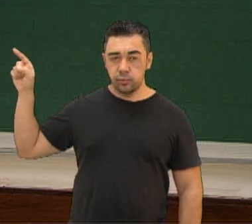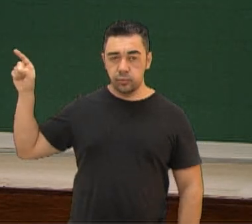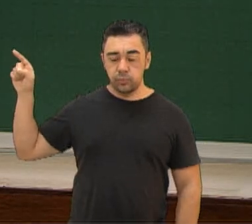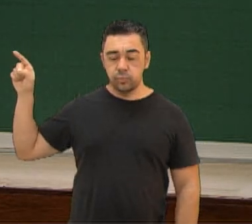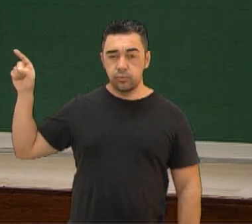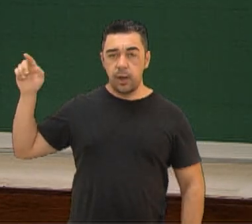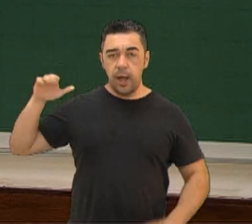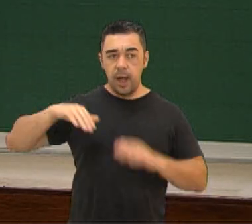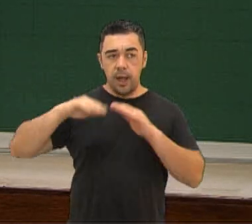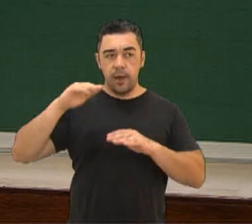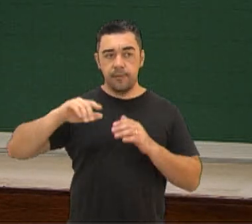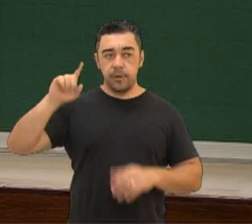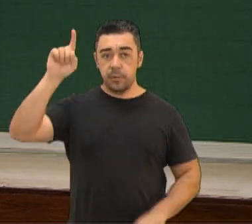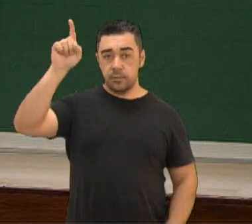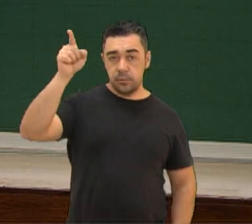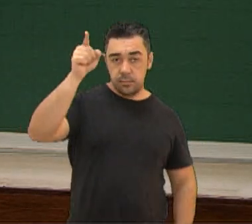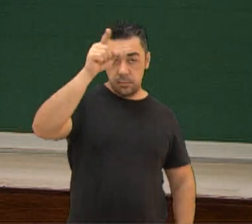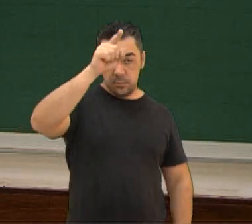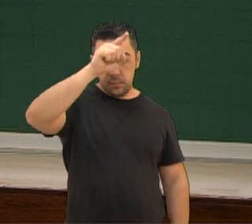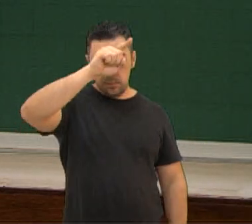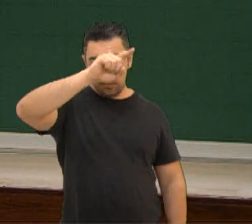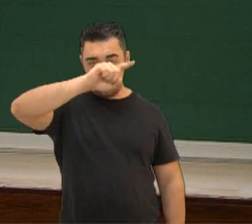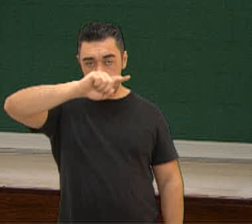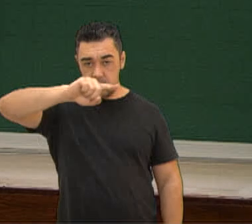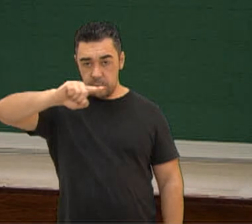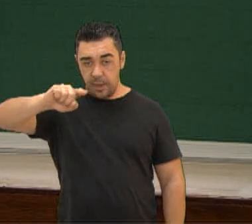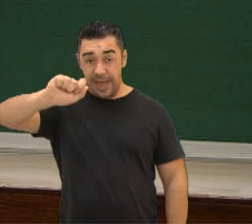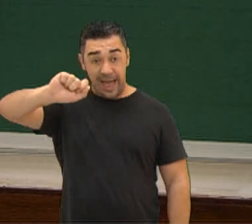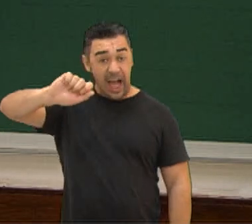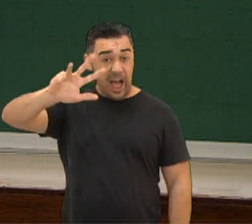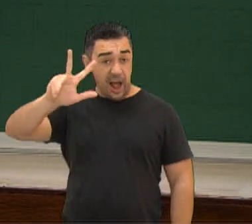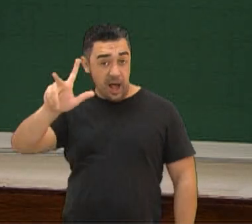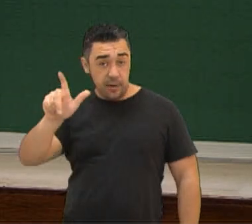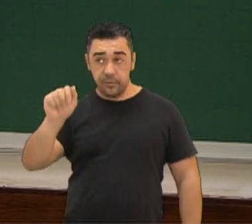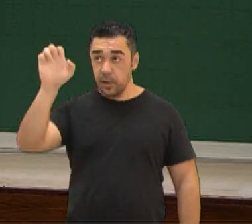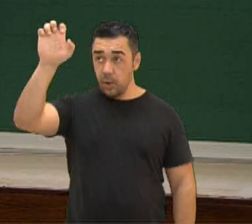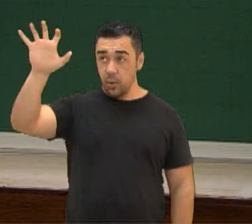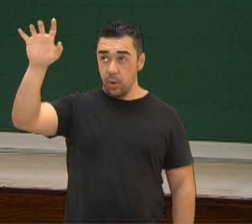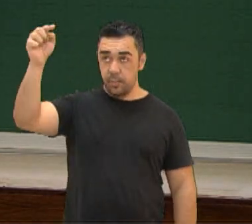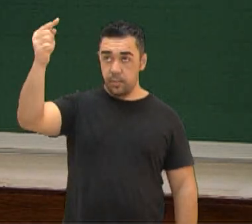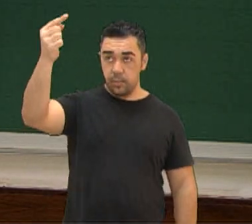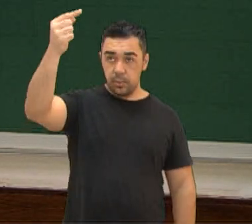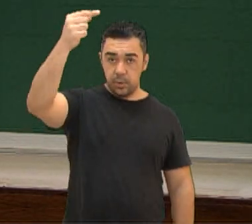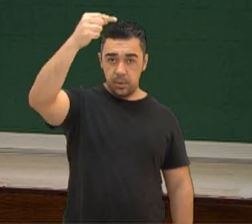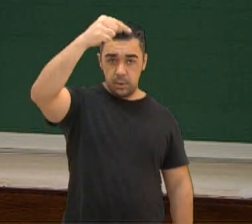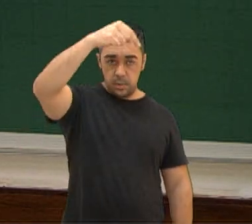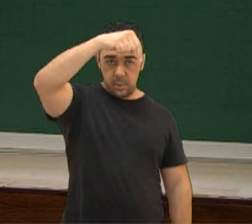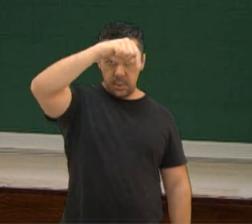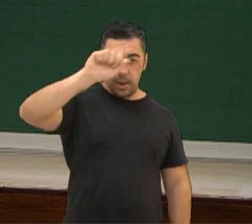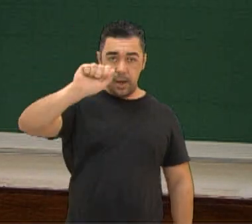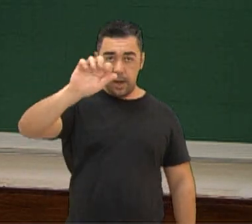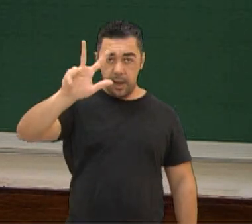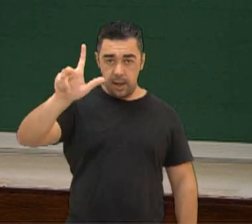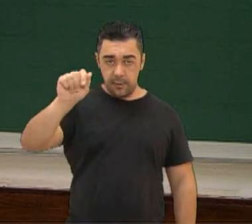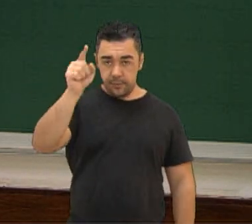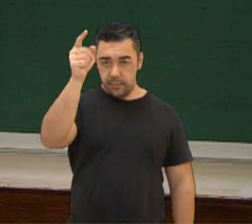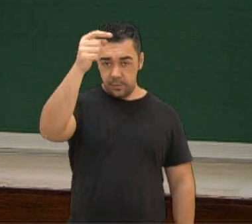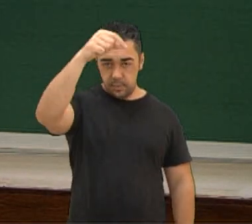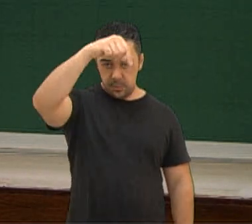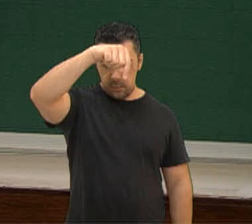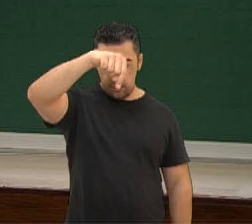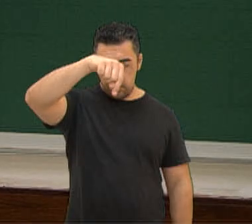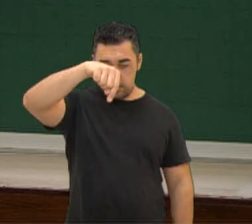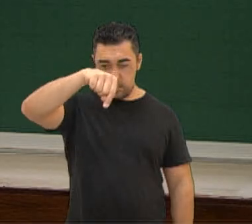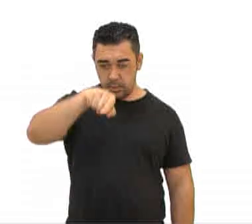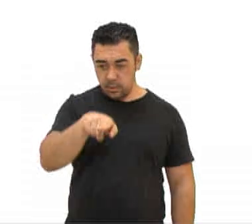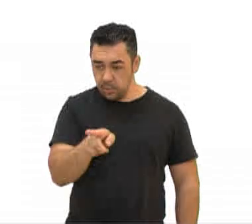vezes circulavam ao redor da África, para chegar na Ásia. Existia um pequeno conflito